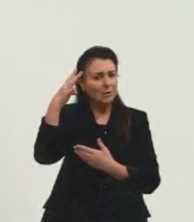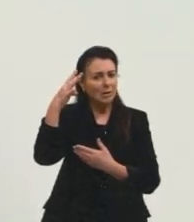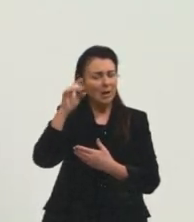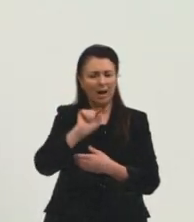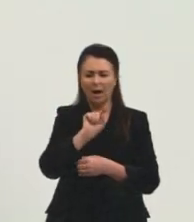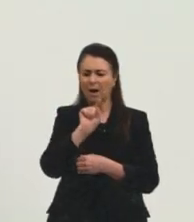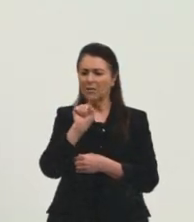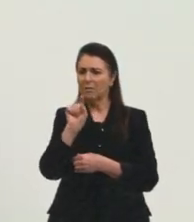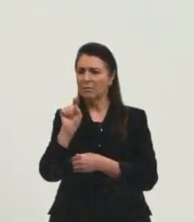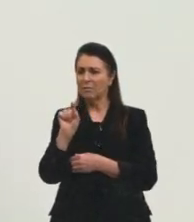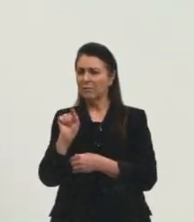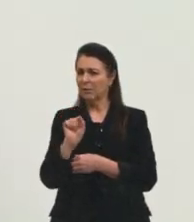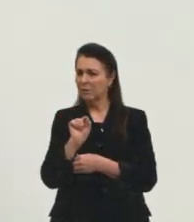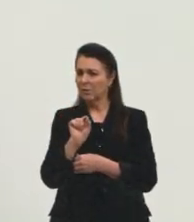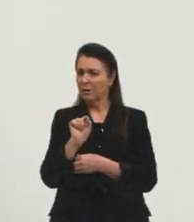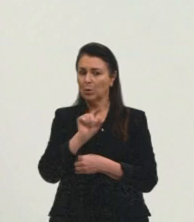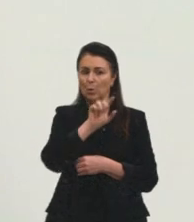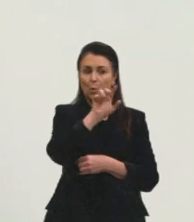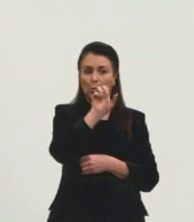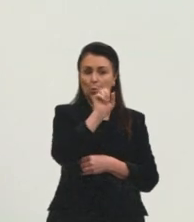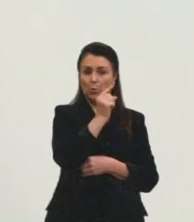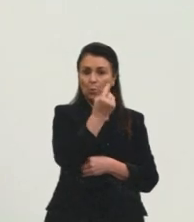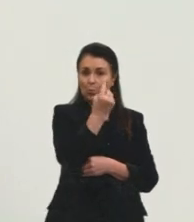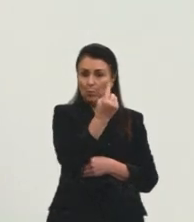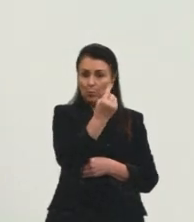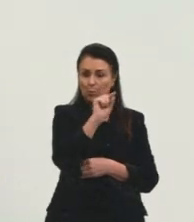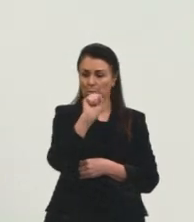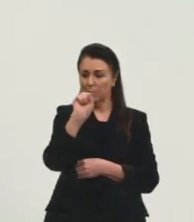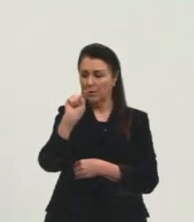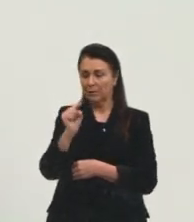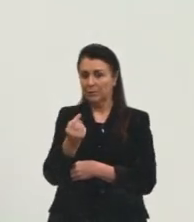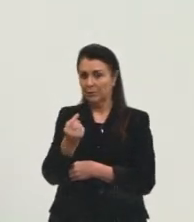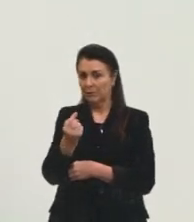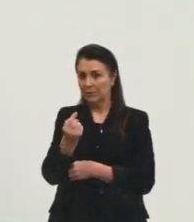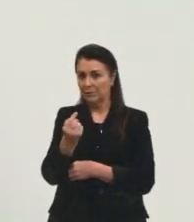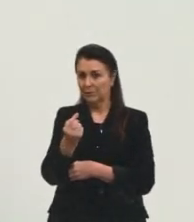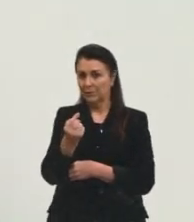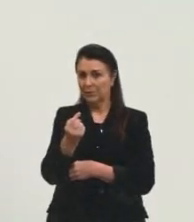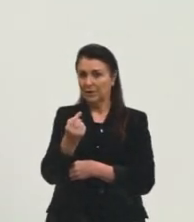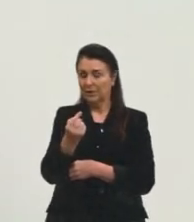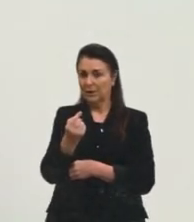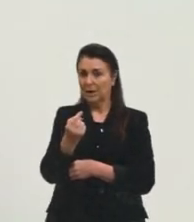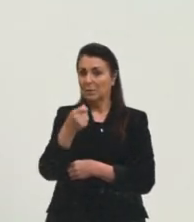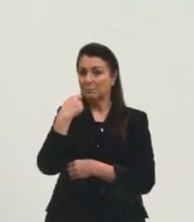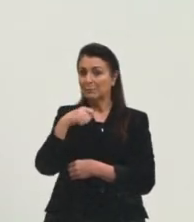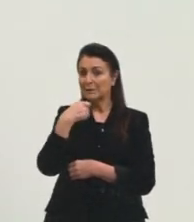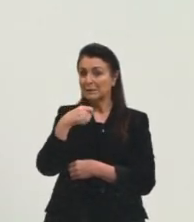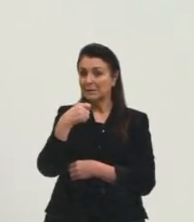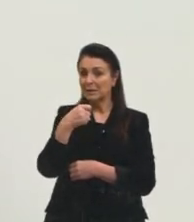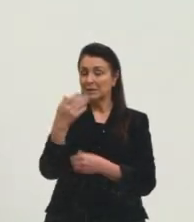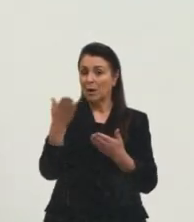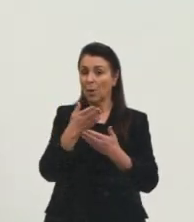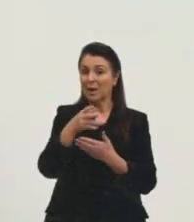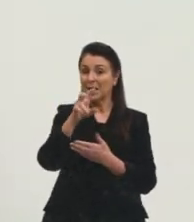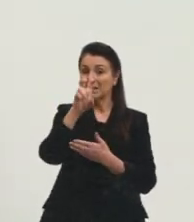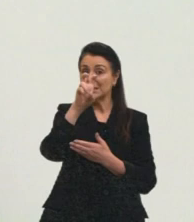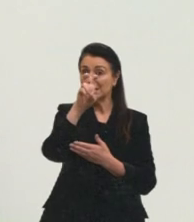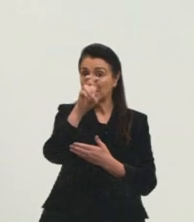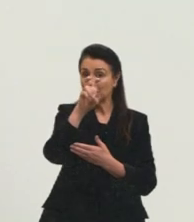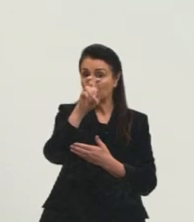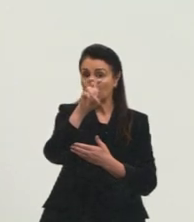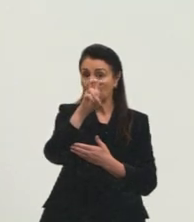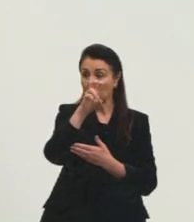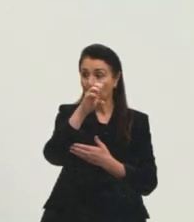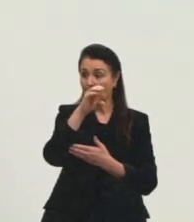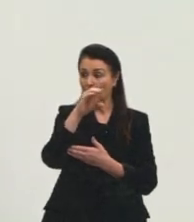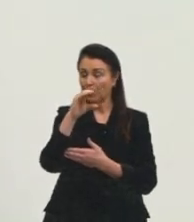minha, ela está aqui né, tá aqui nesse local eu tenho que andar cinco casas com esse